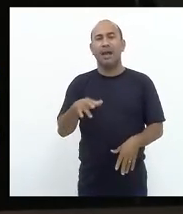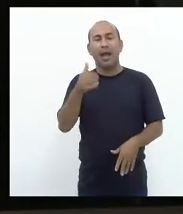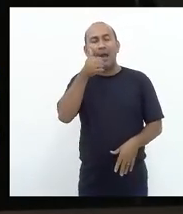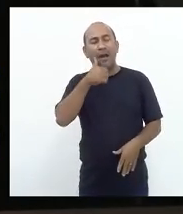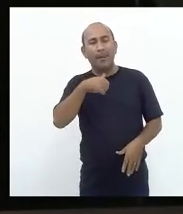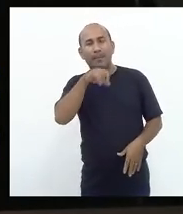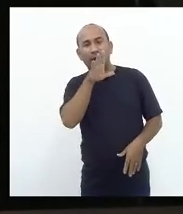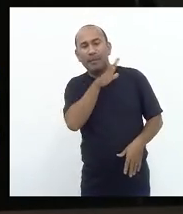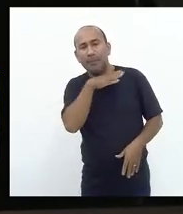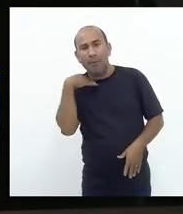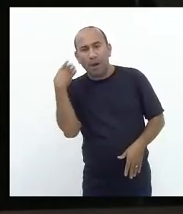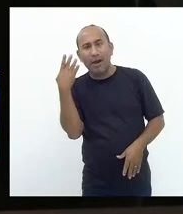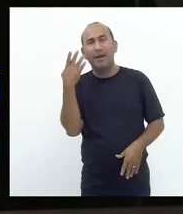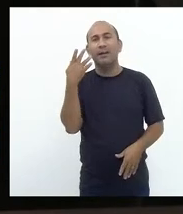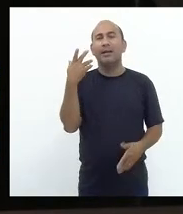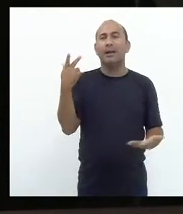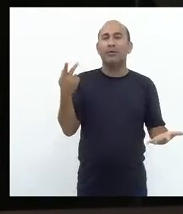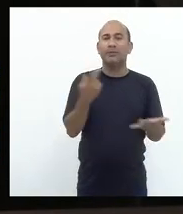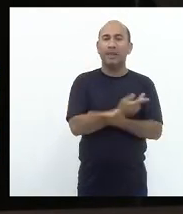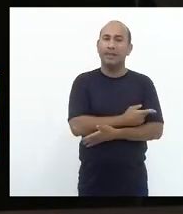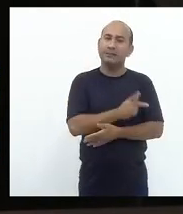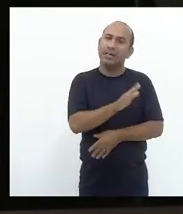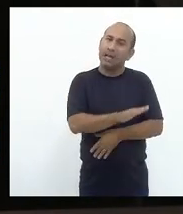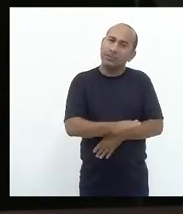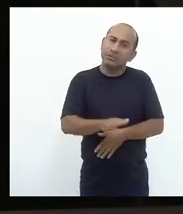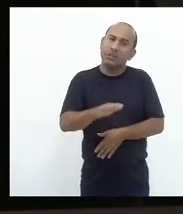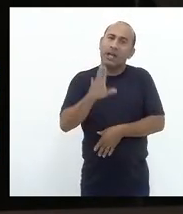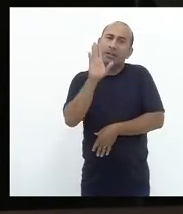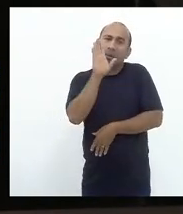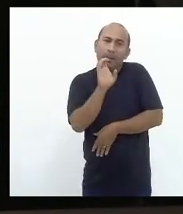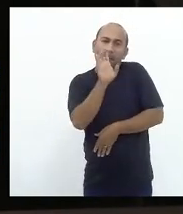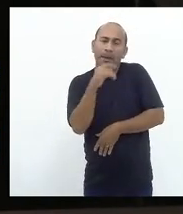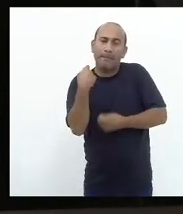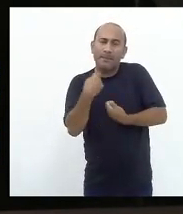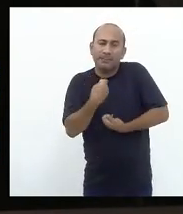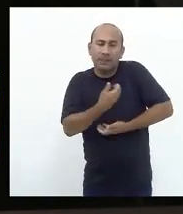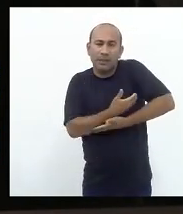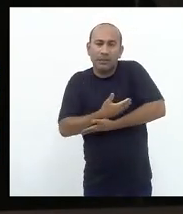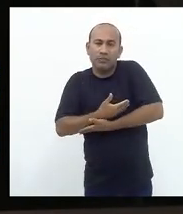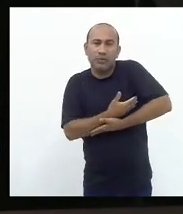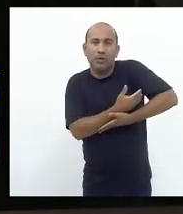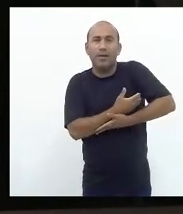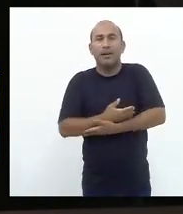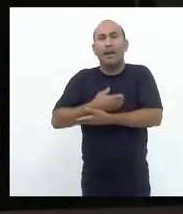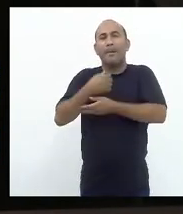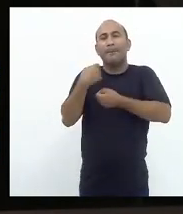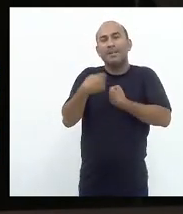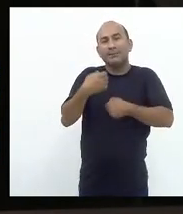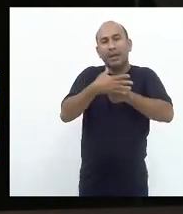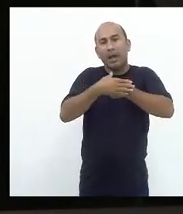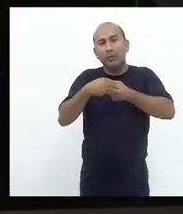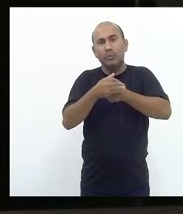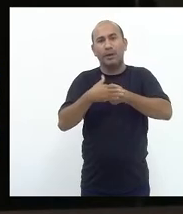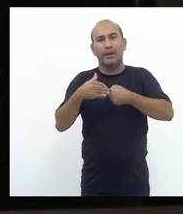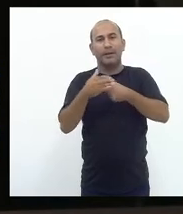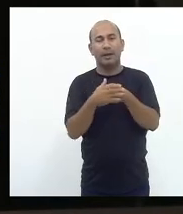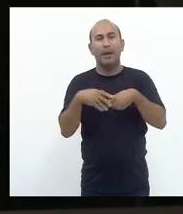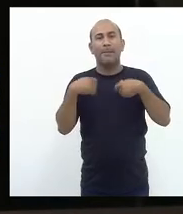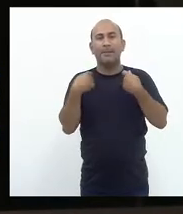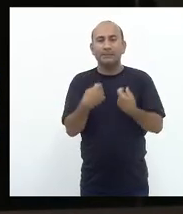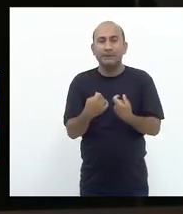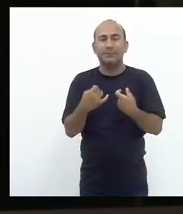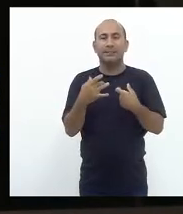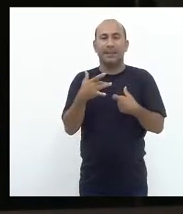do parto e essas crianças ficam órfãos. E elas precisam desse colinho. Elas precisam desse carinho, elas precisam desse